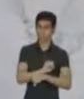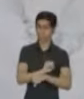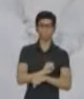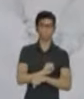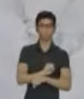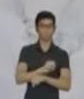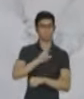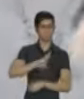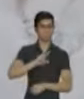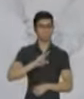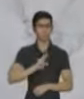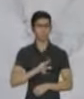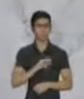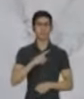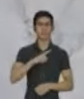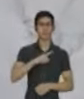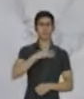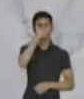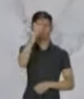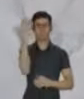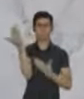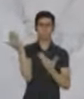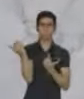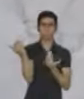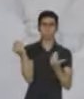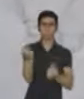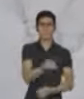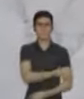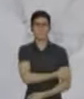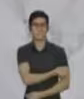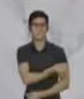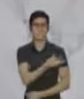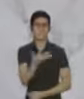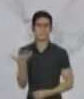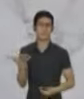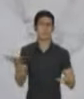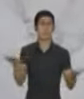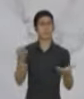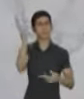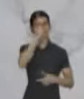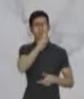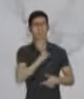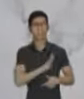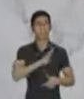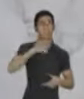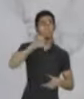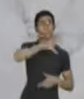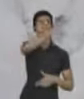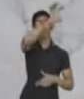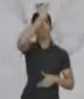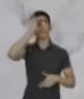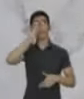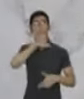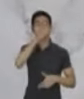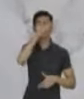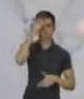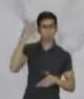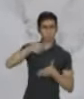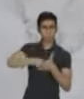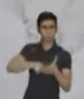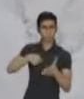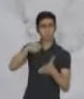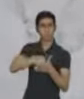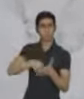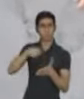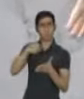e no mundo inteiro a luta das mulheres hoje é uma coisa apaixonante no brasil todo e vão surgir novos militantes novos